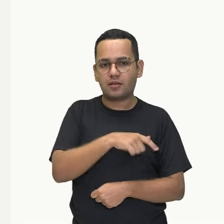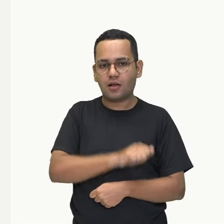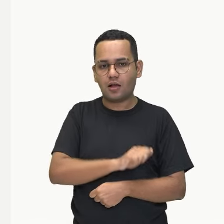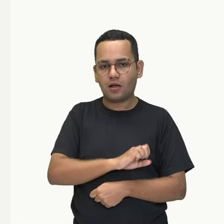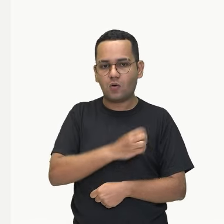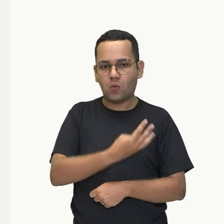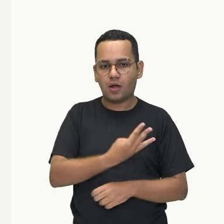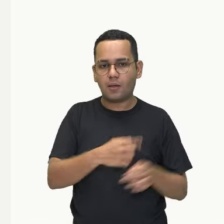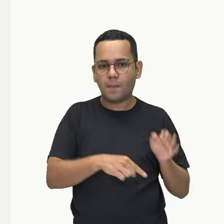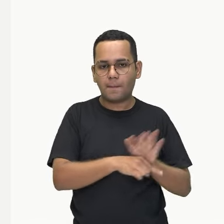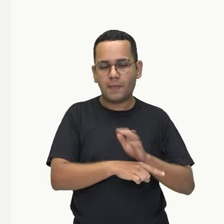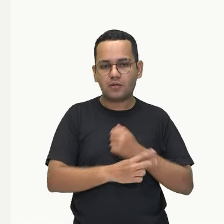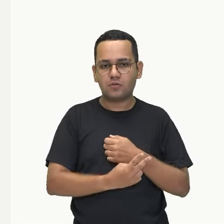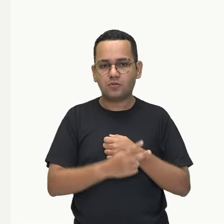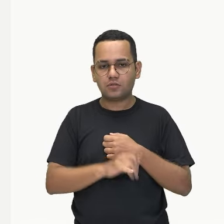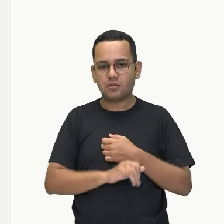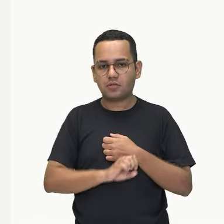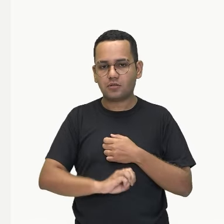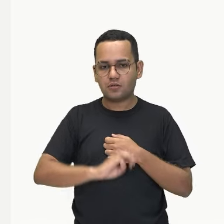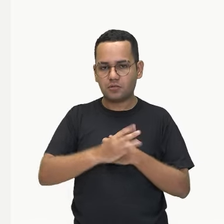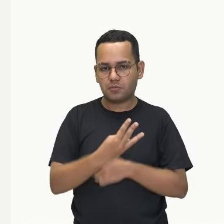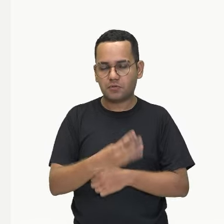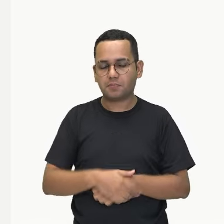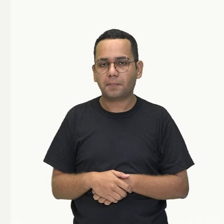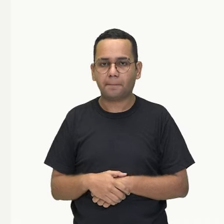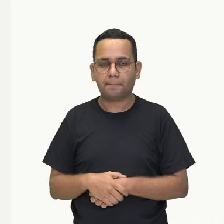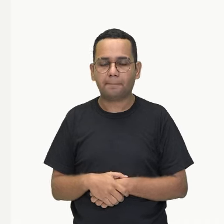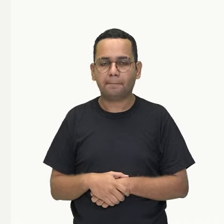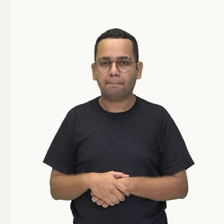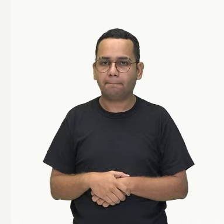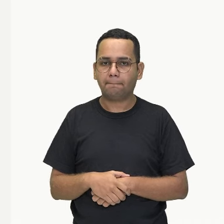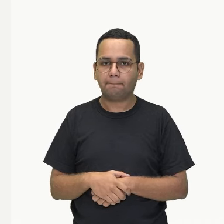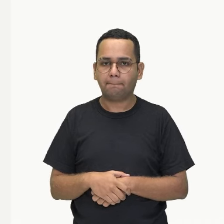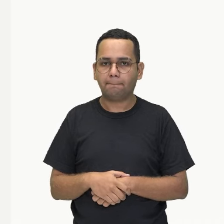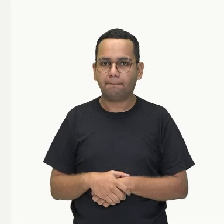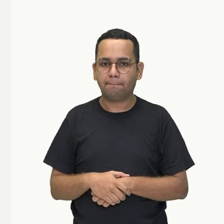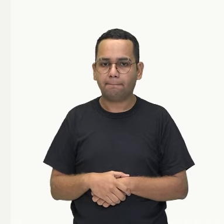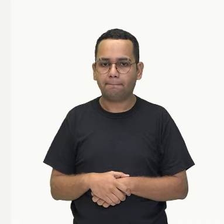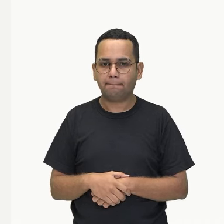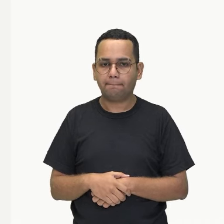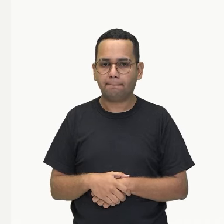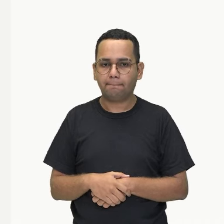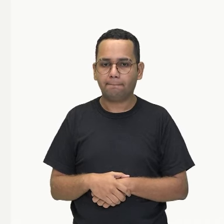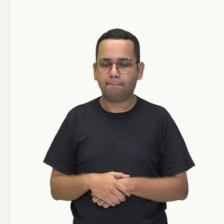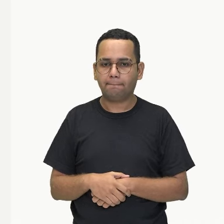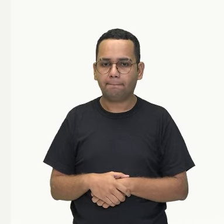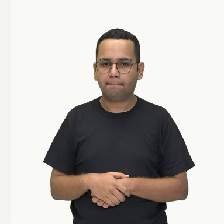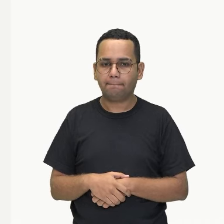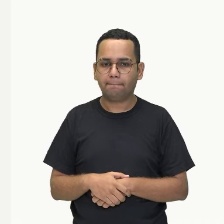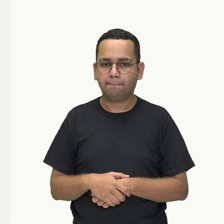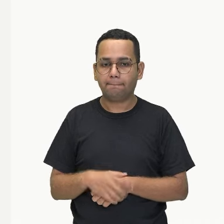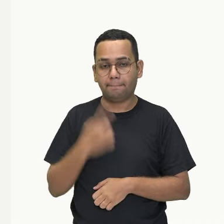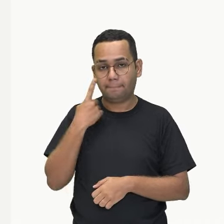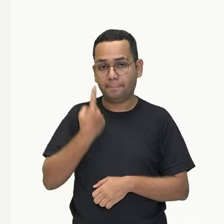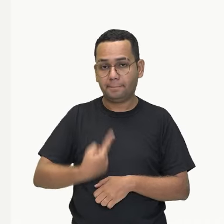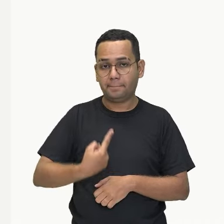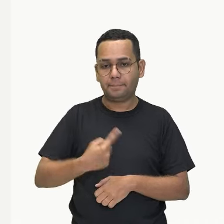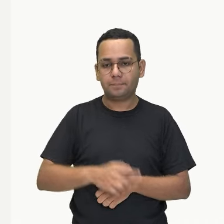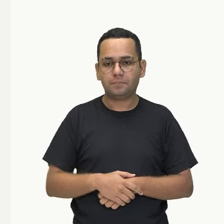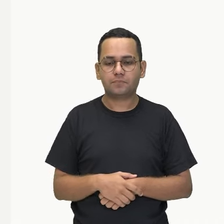meu 7a elevado à quarta e o meu menos 2y ao cubo. Eu vou apenas repetir.